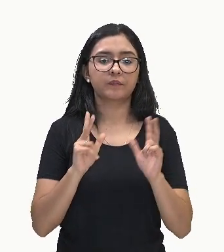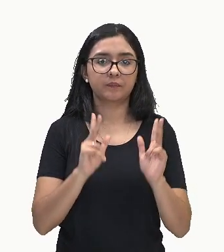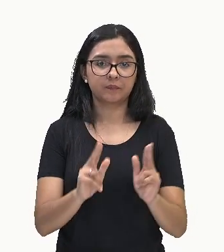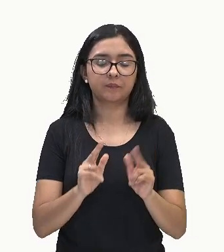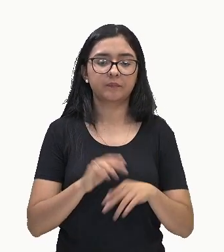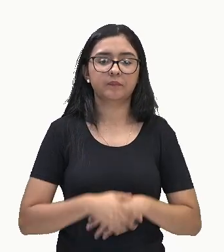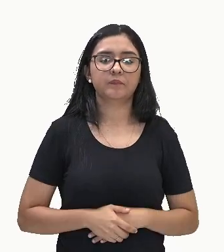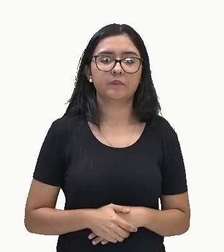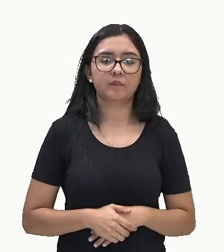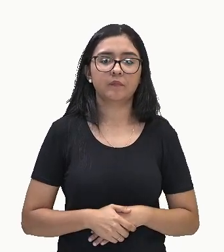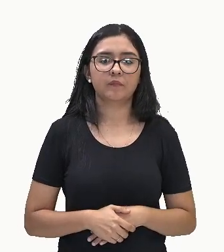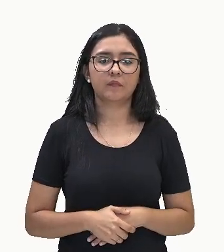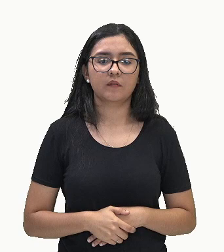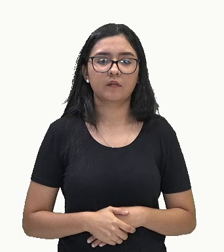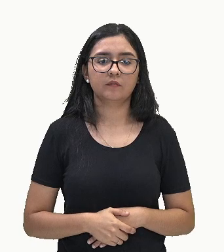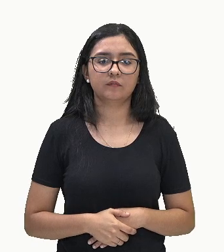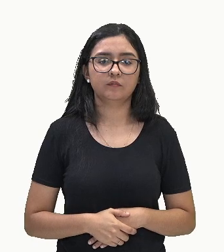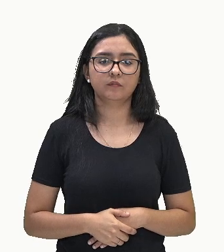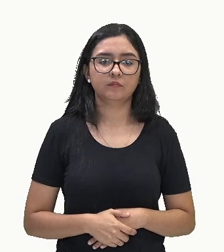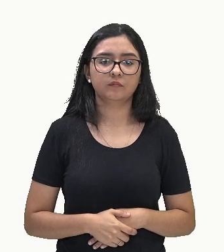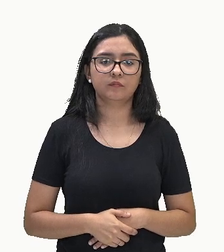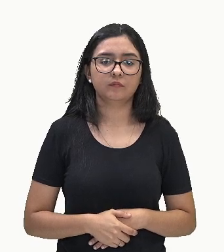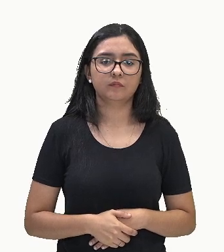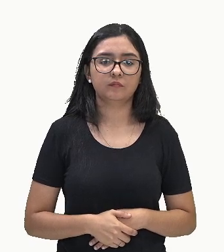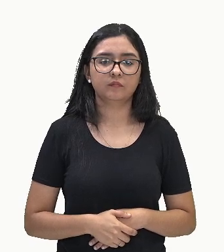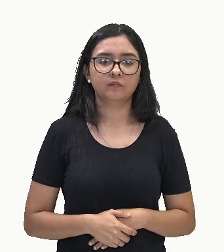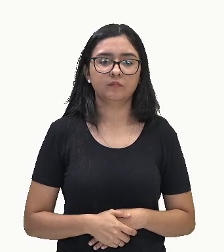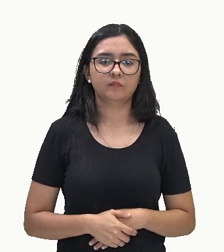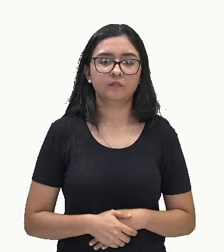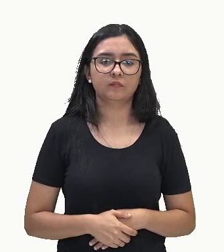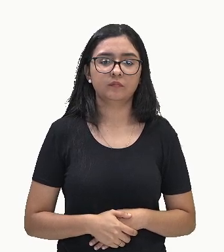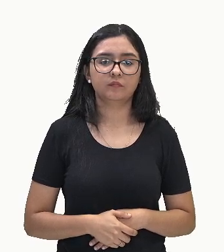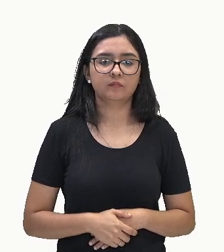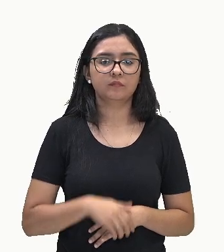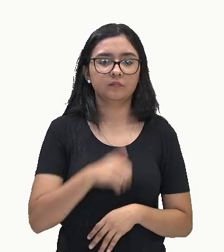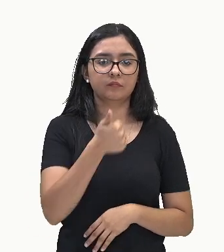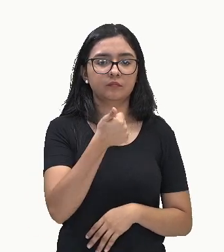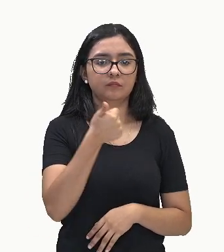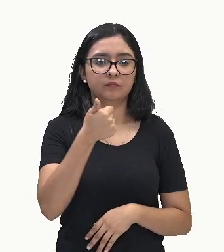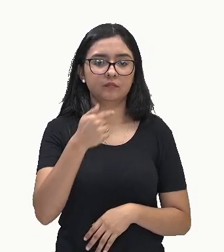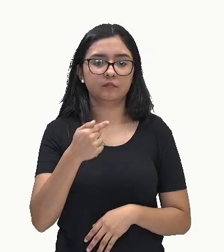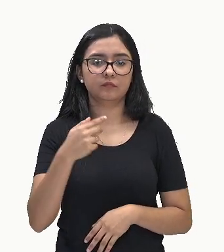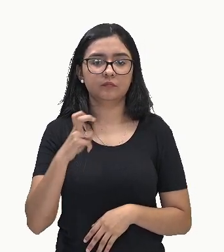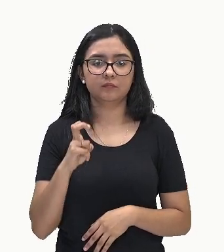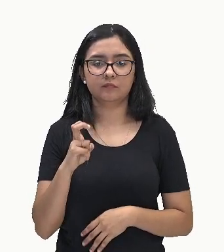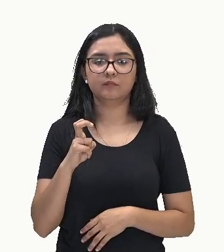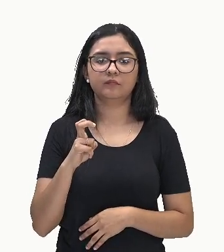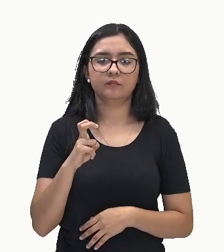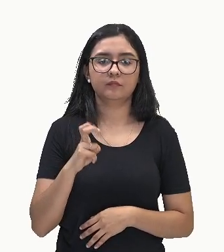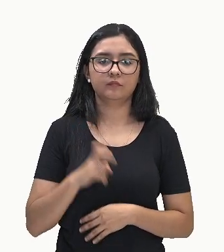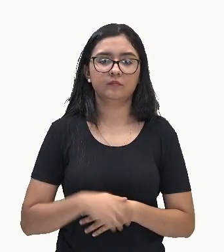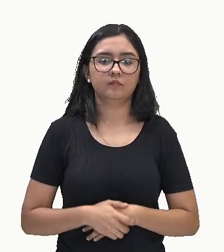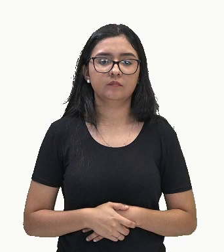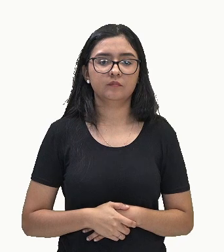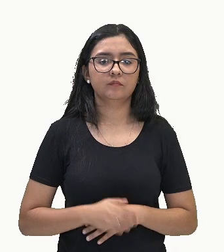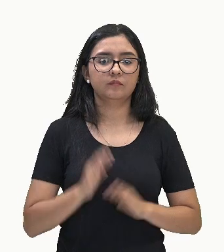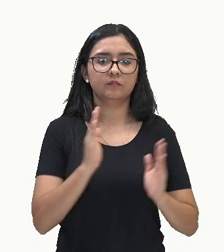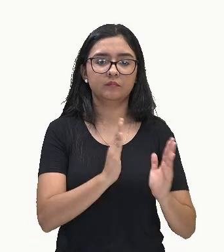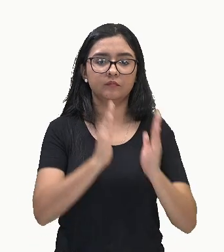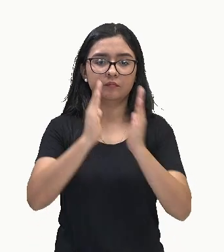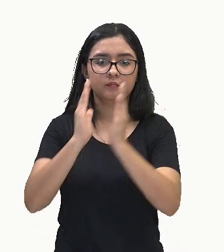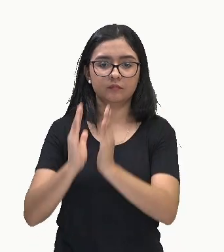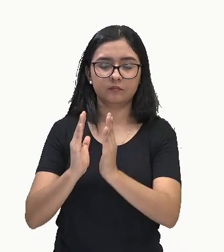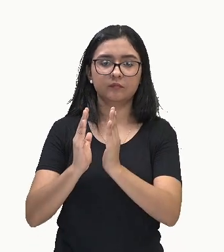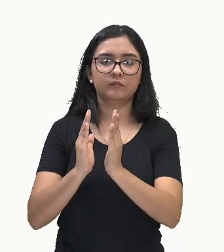100 e ficar no meio né 175 o outro aqui um pouco mais